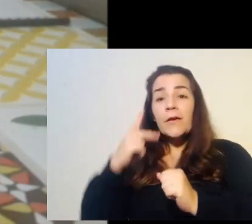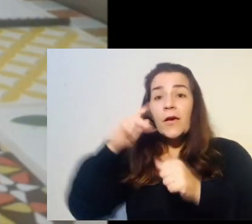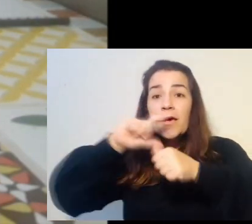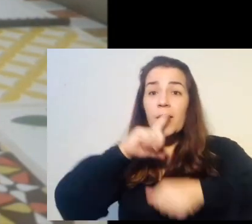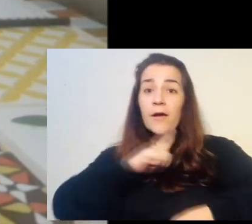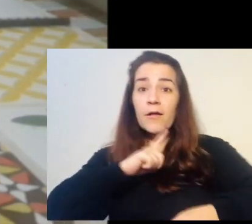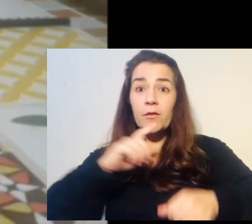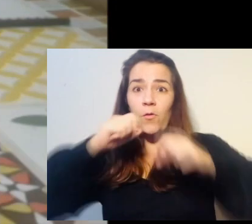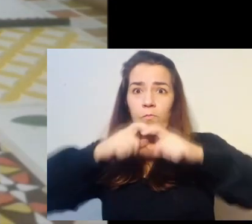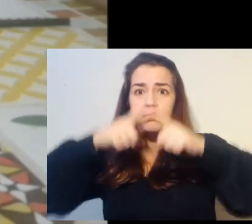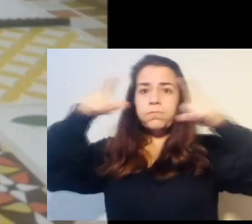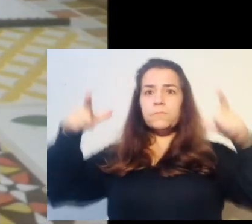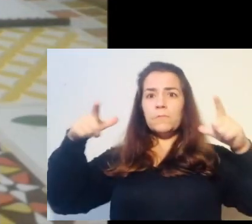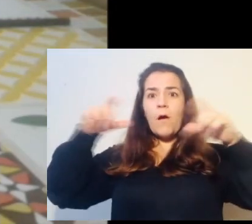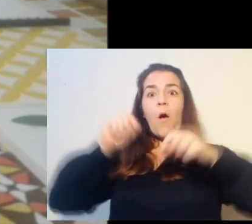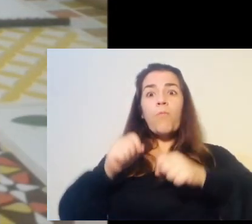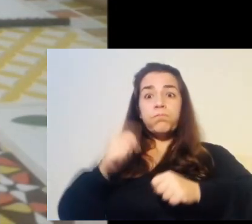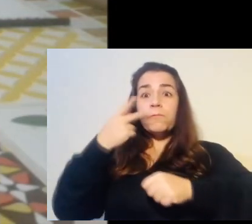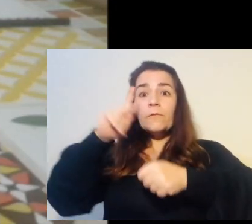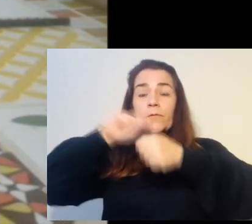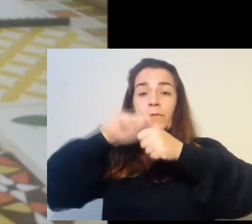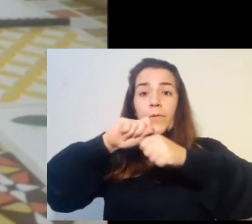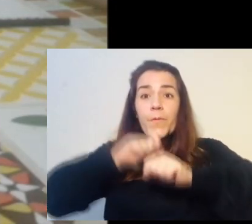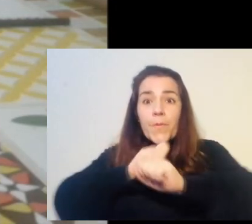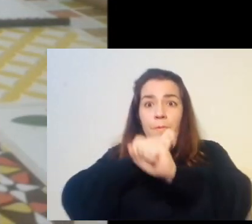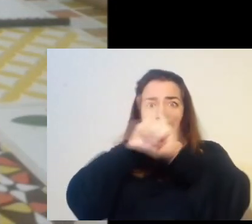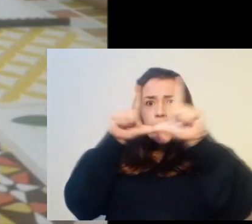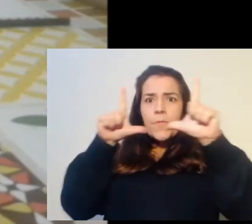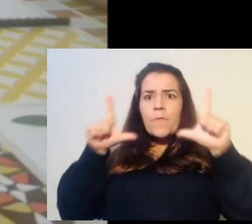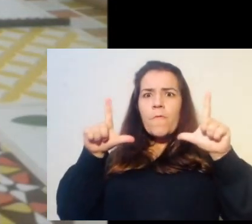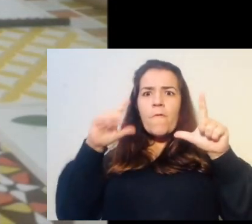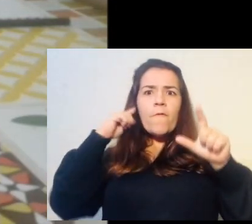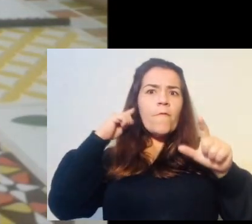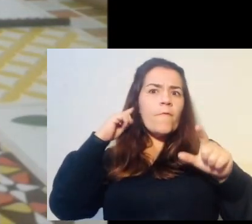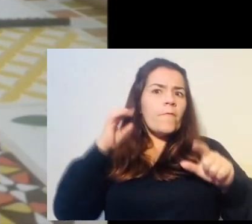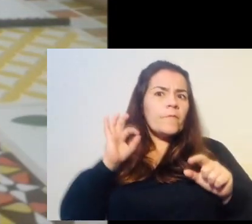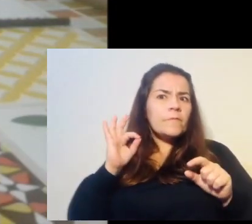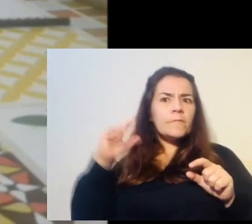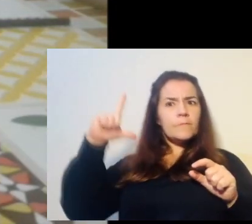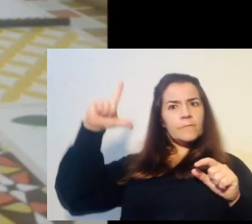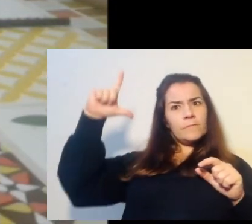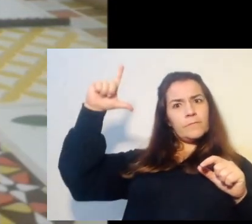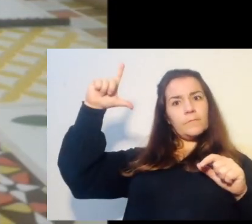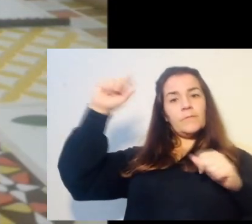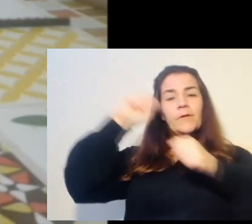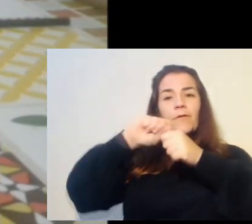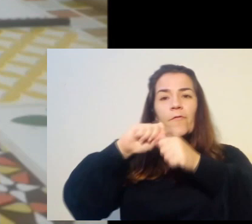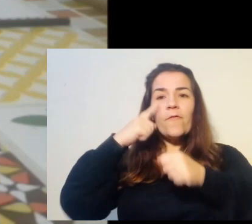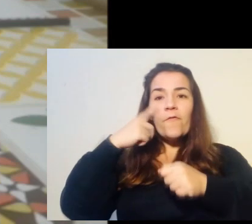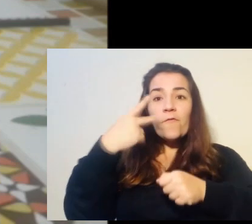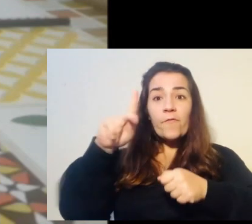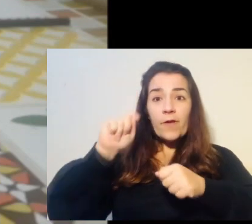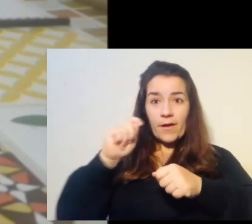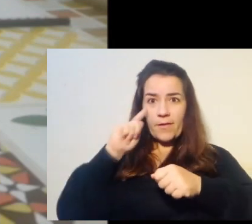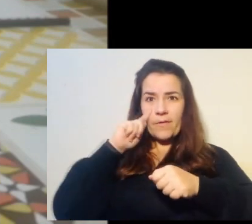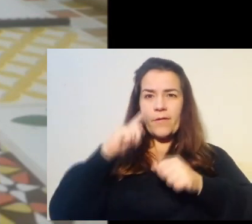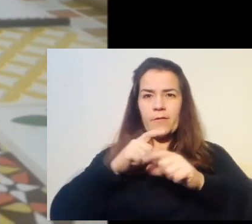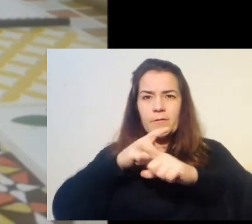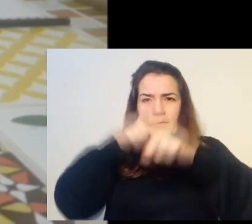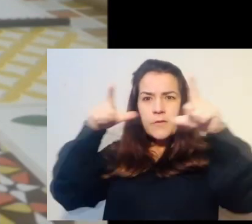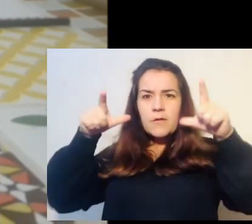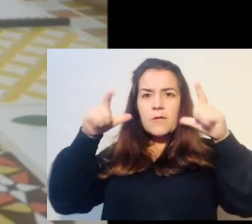Aí a gente tem o mais grosso ainda, maior ainda, como ele aumenta, né, o volume, e aumenta também, fica muito mais grave, né?